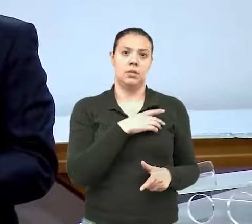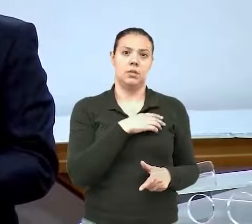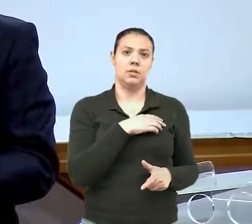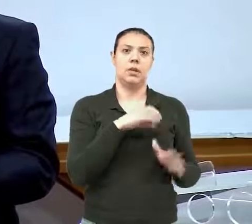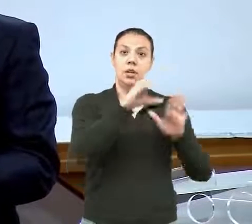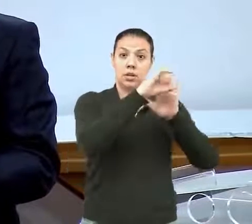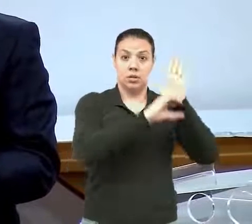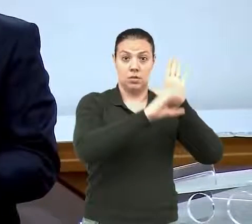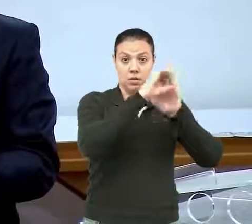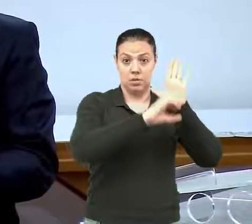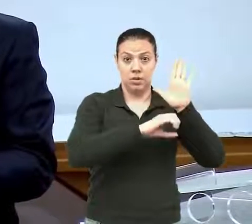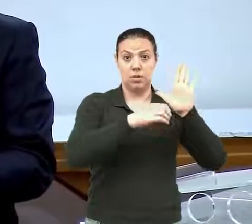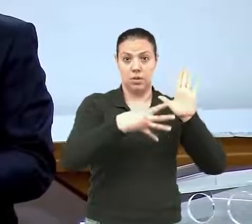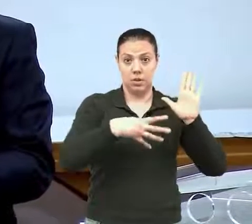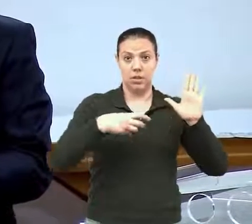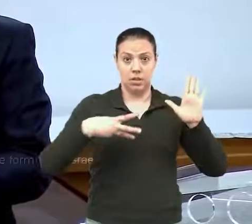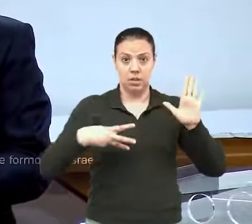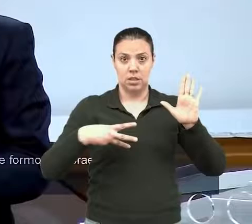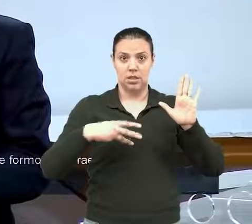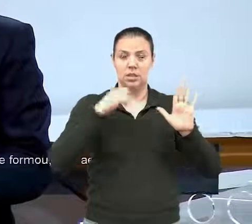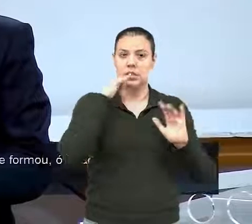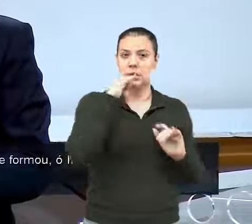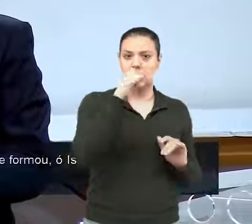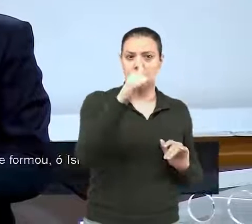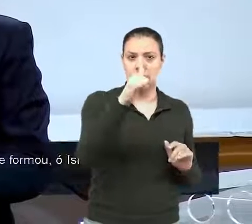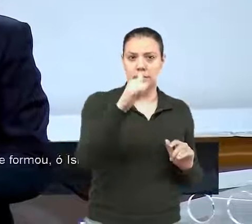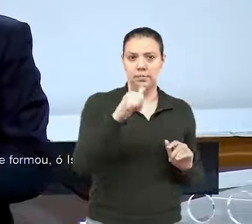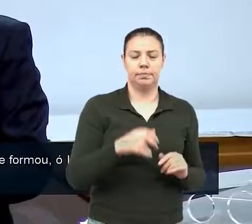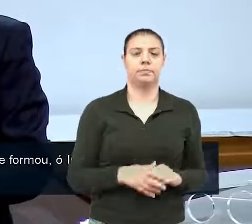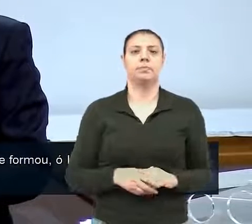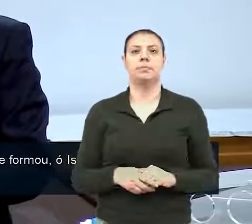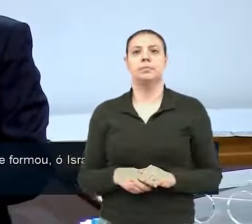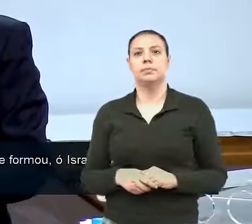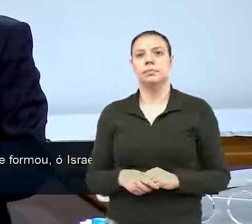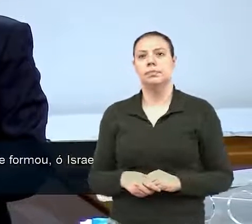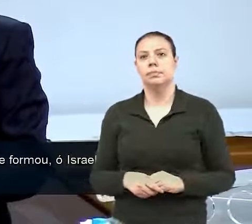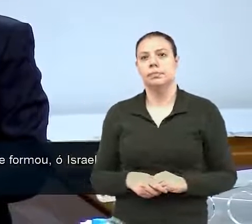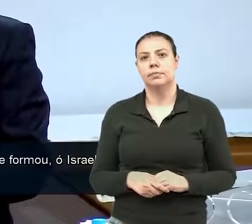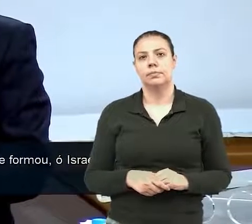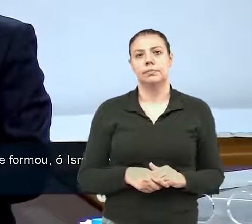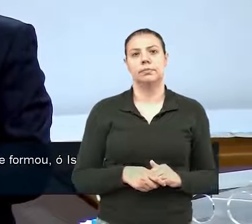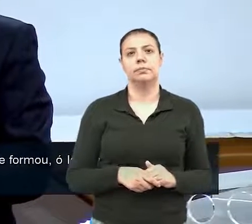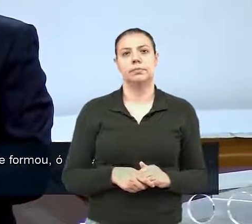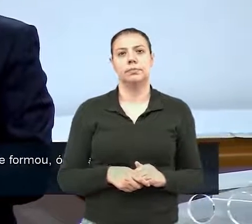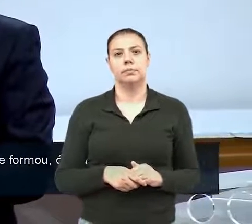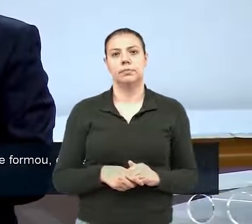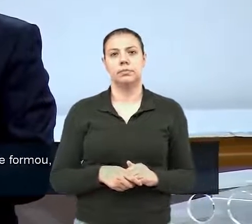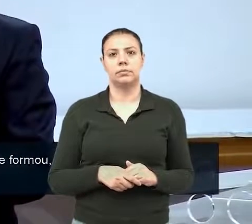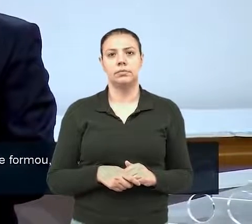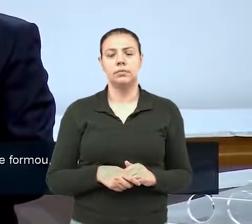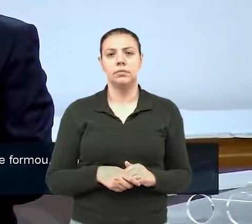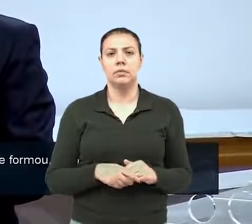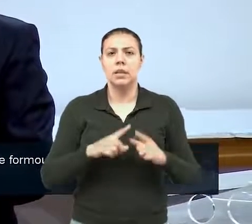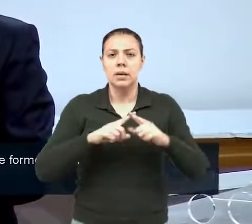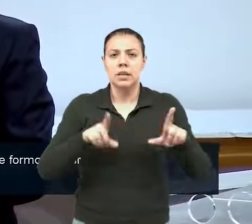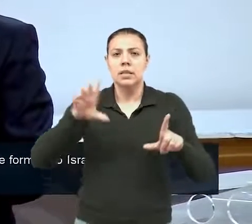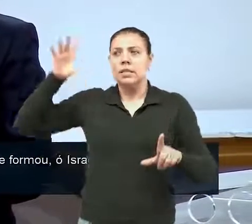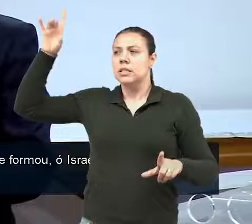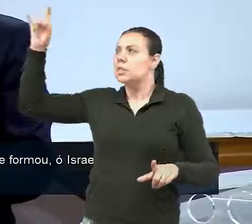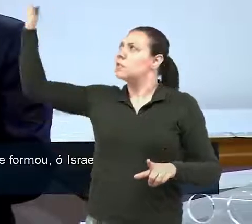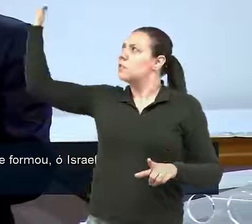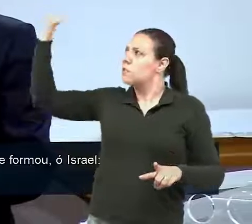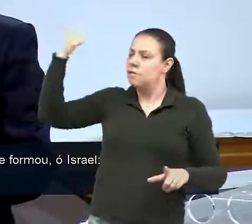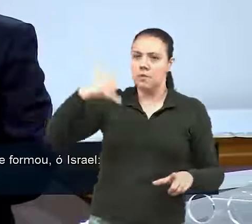capítulo 43 está escrito: mas agora assim diz o Senhor, que te criou, ó Jacó, que te